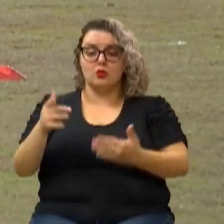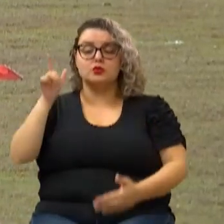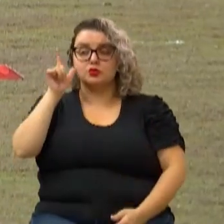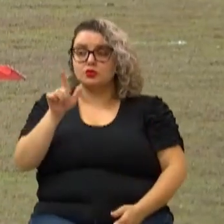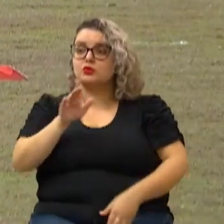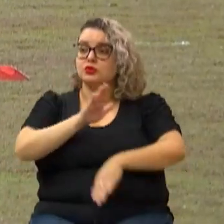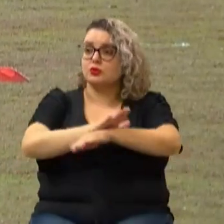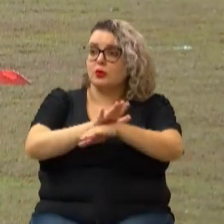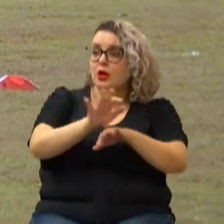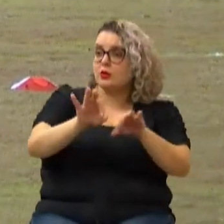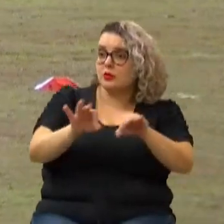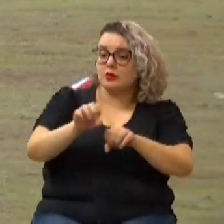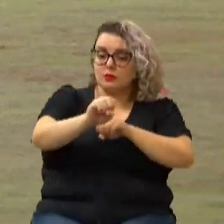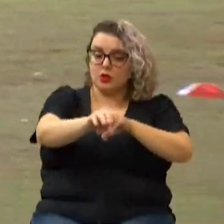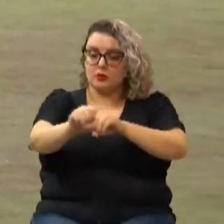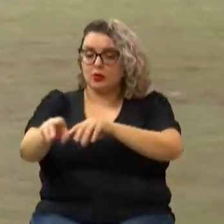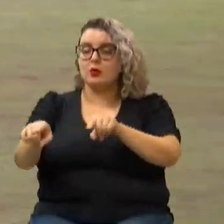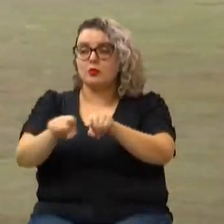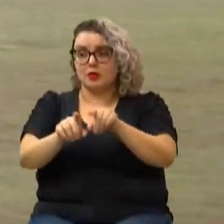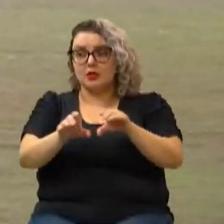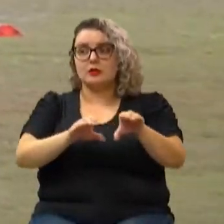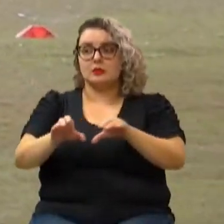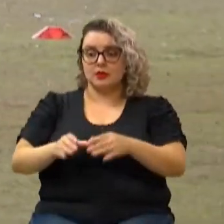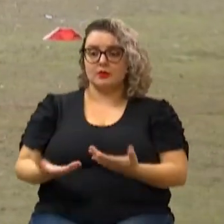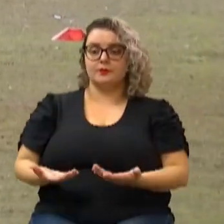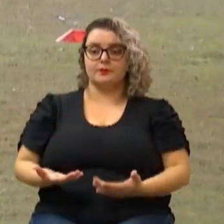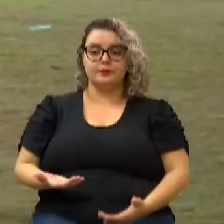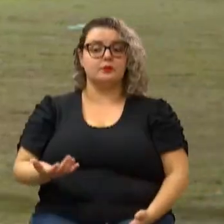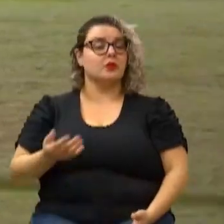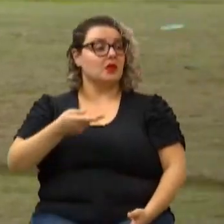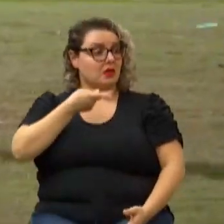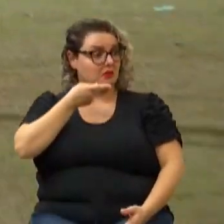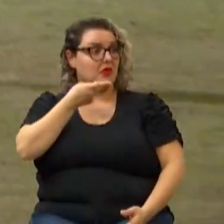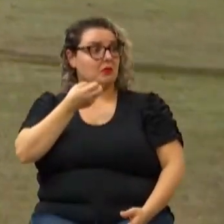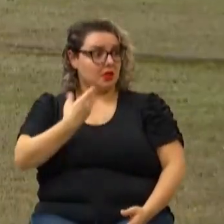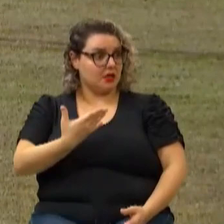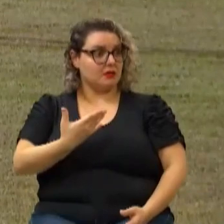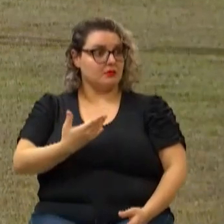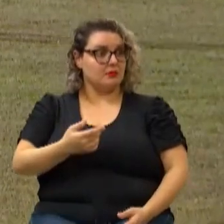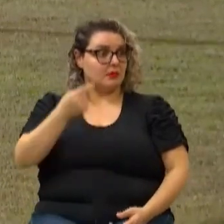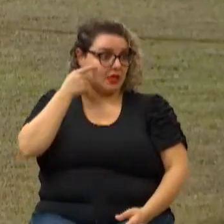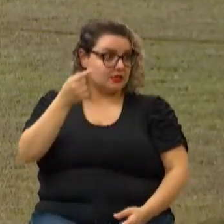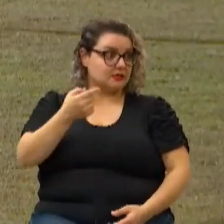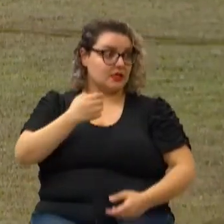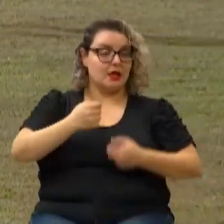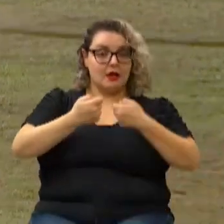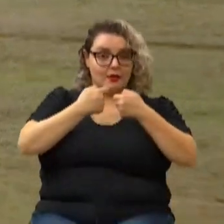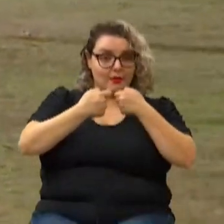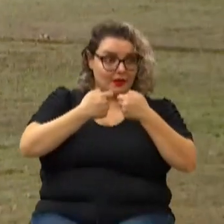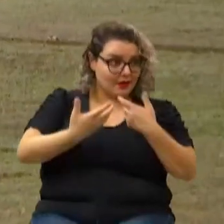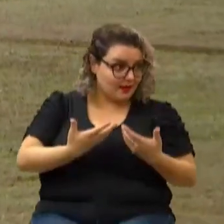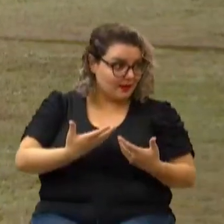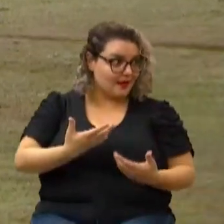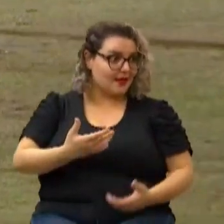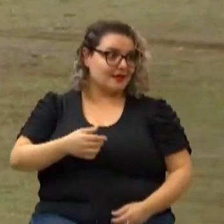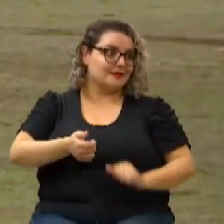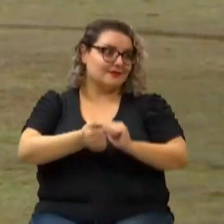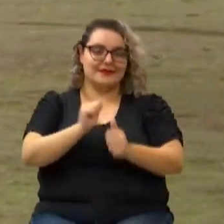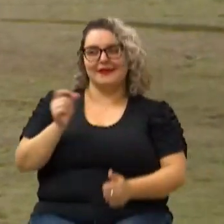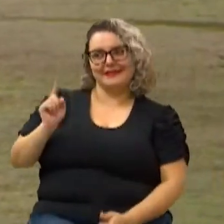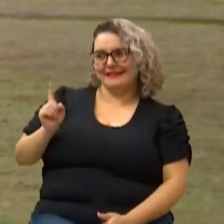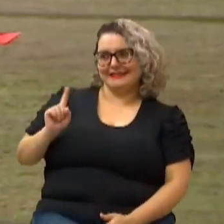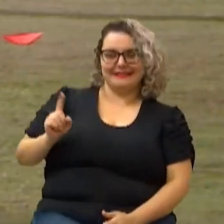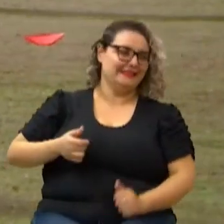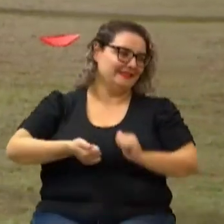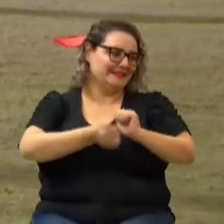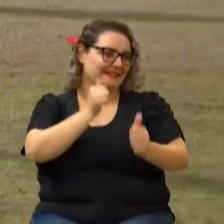Hoje eu consigo ajudar o projeto tanto dando aula como na coordenação dele. E fala super bem, pensa em ser comentarista esportiva mais pra frente ou não?